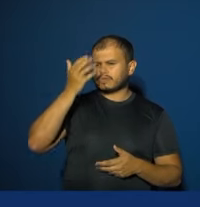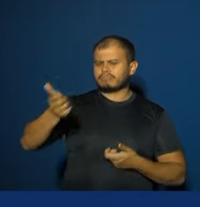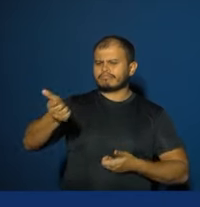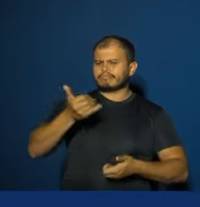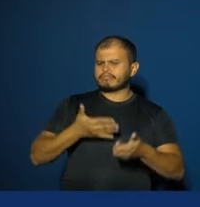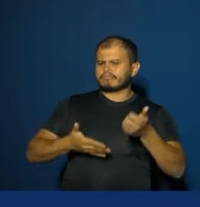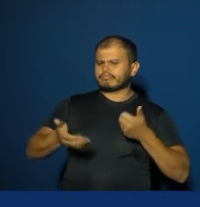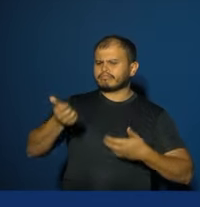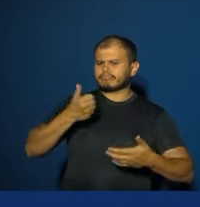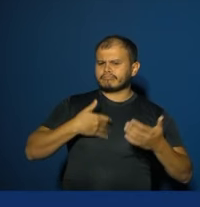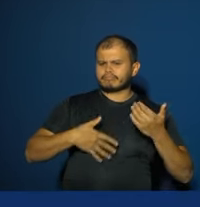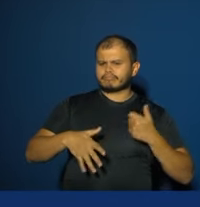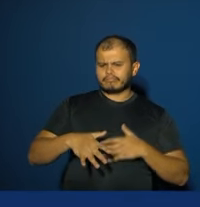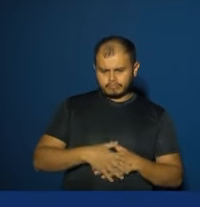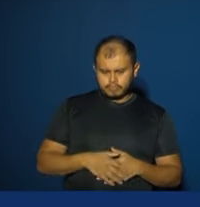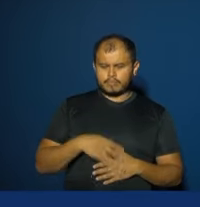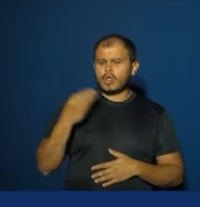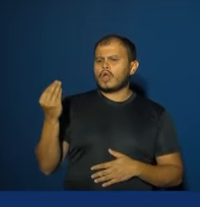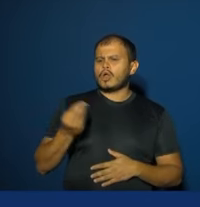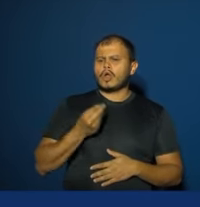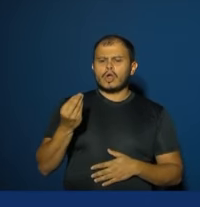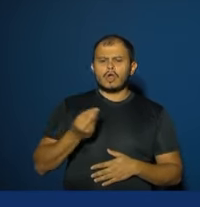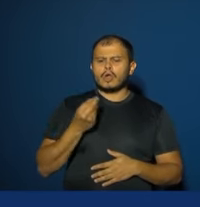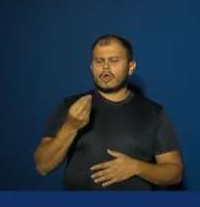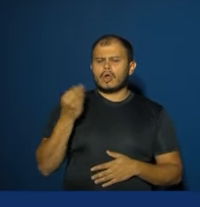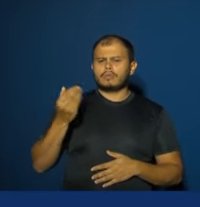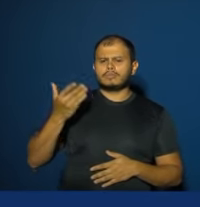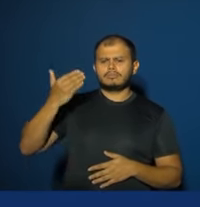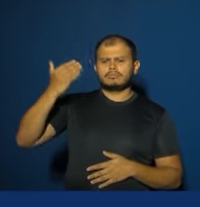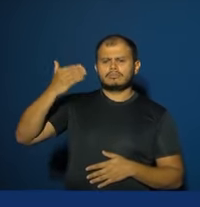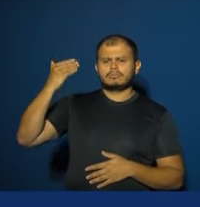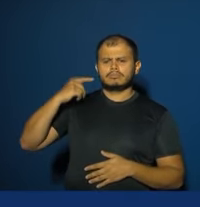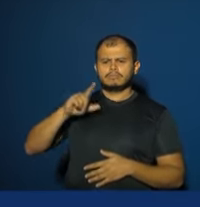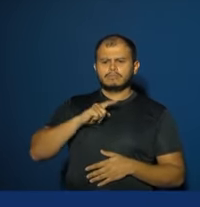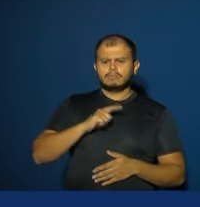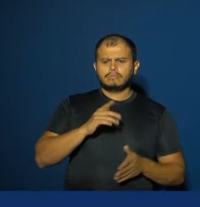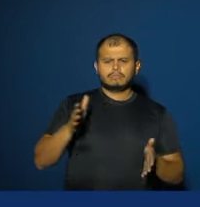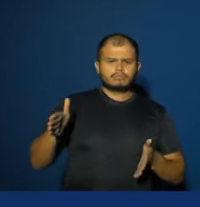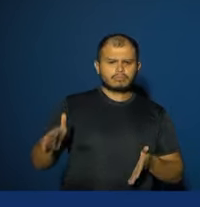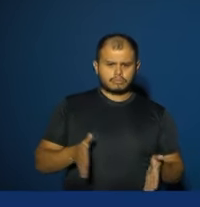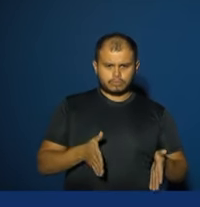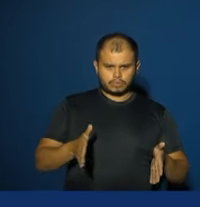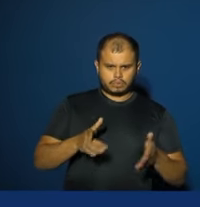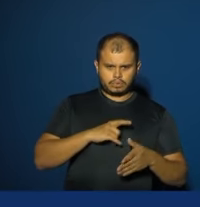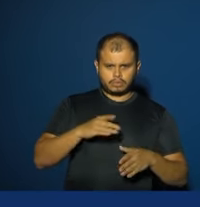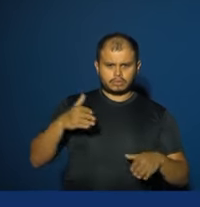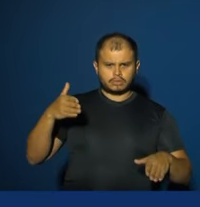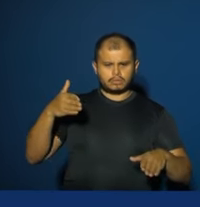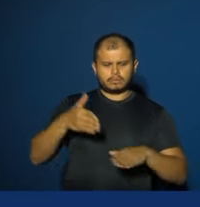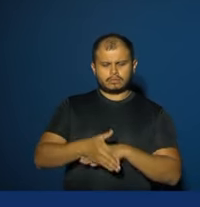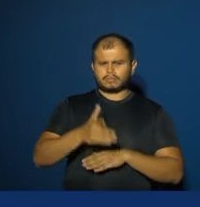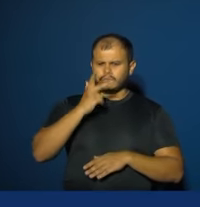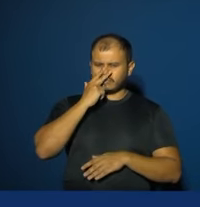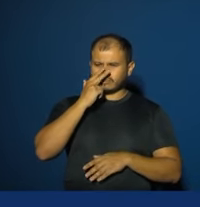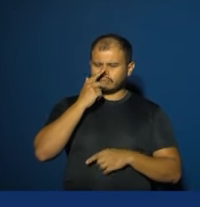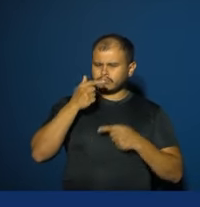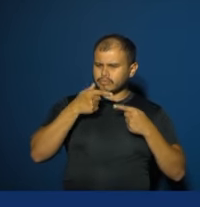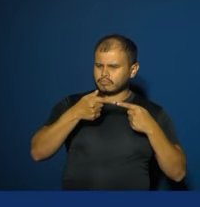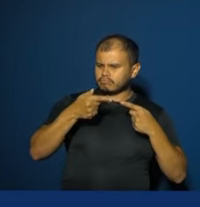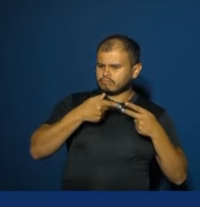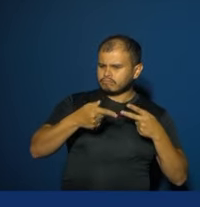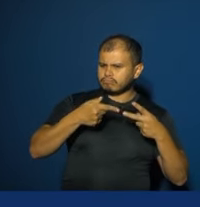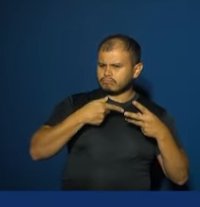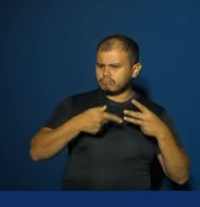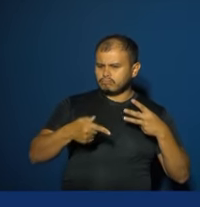eh eh como que foi né esse essa trajetória a gente eu participa acho que eu participei umas três semanas nessa